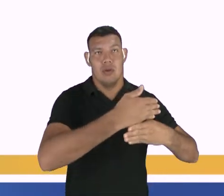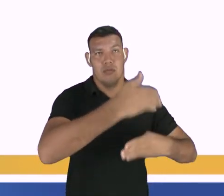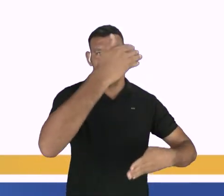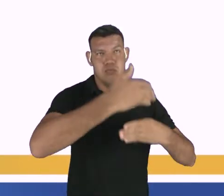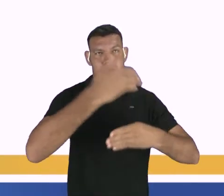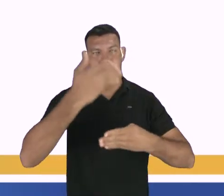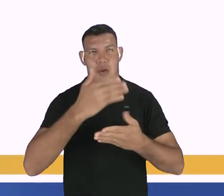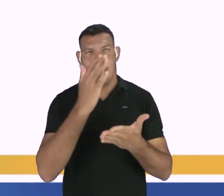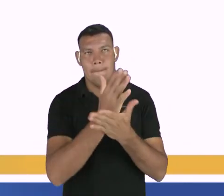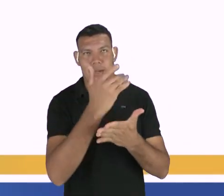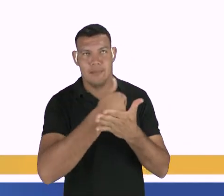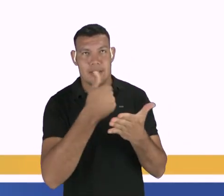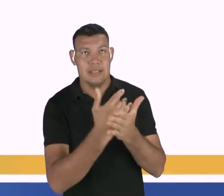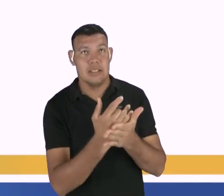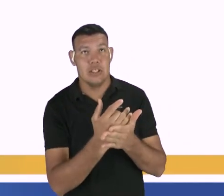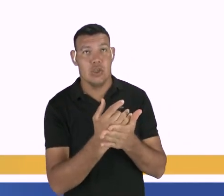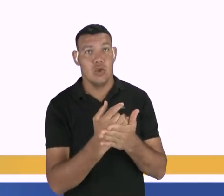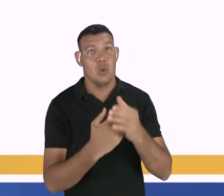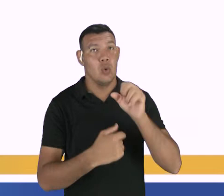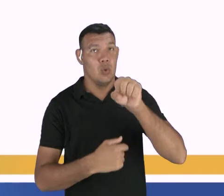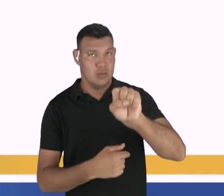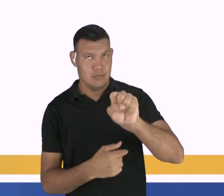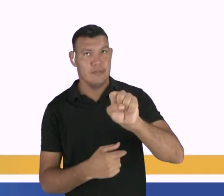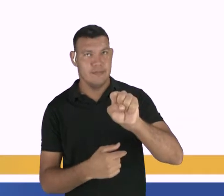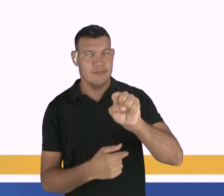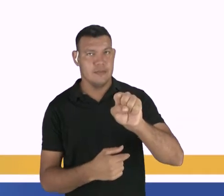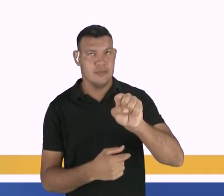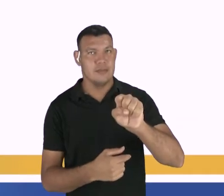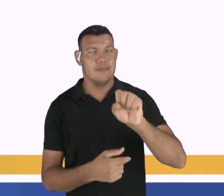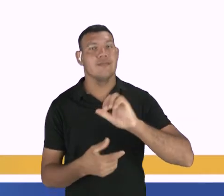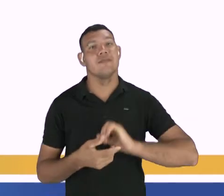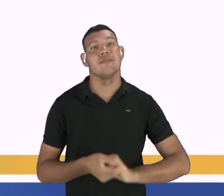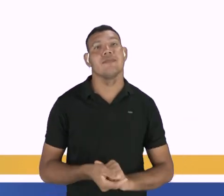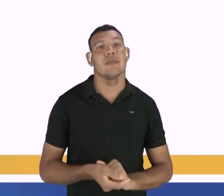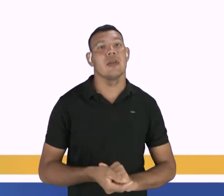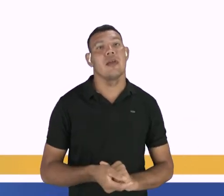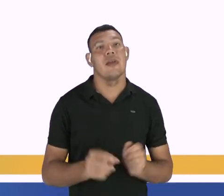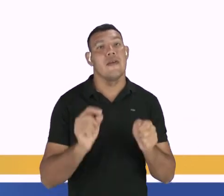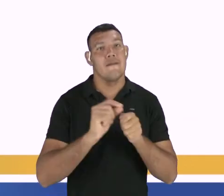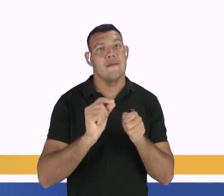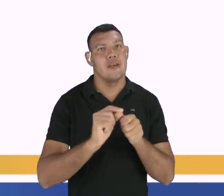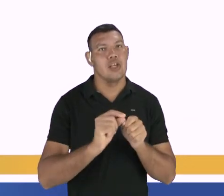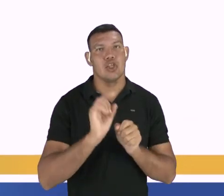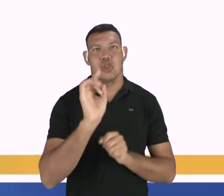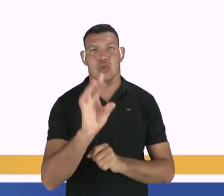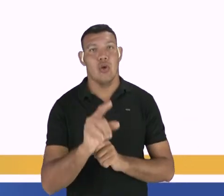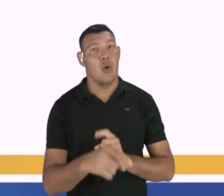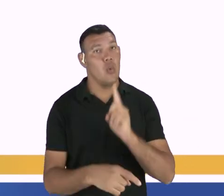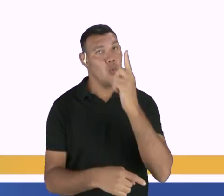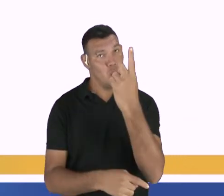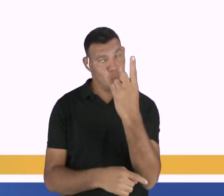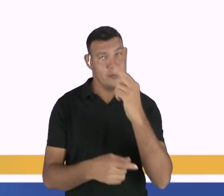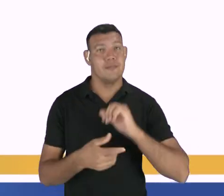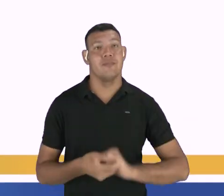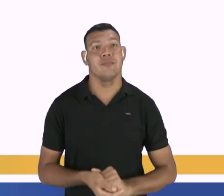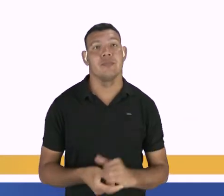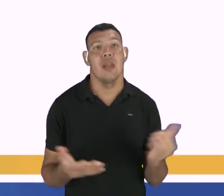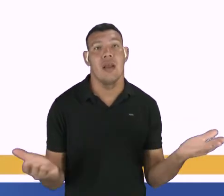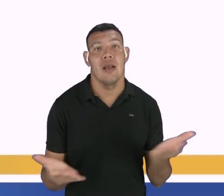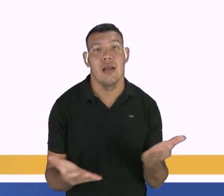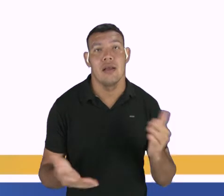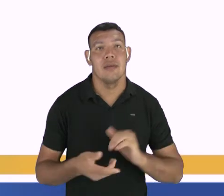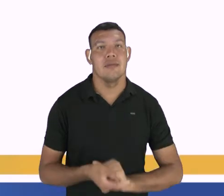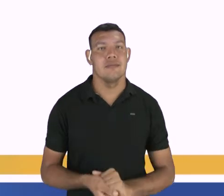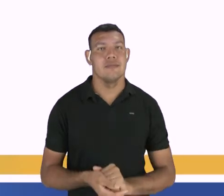fez uma das 8, ok? A parte que eles já construíram equivale a quê? Os 3 quartos que eu já falei,